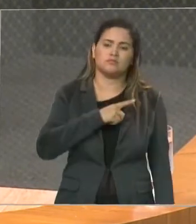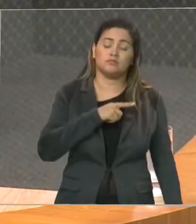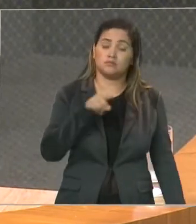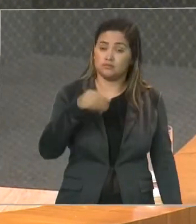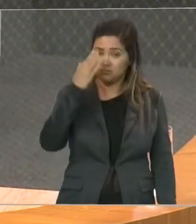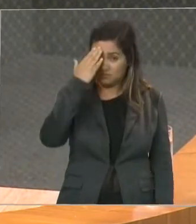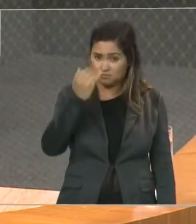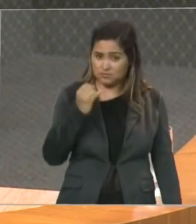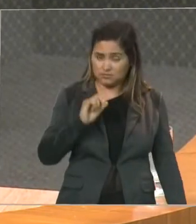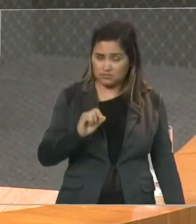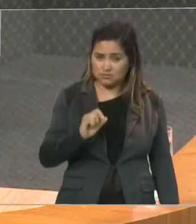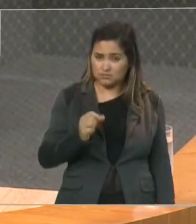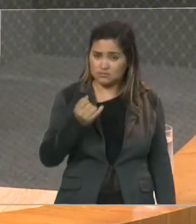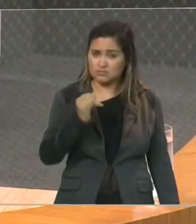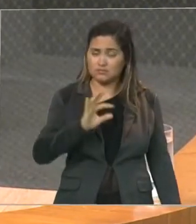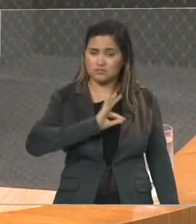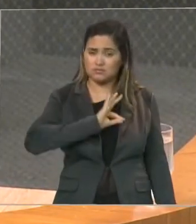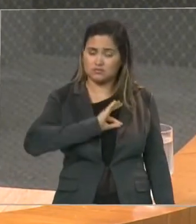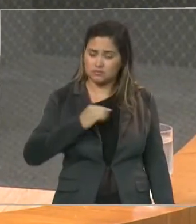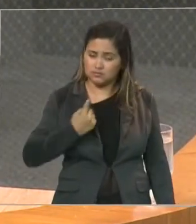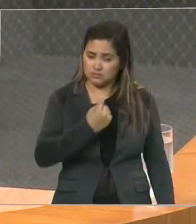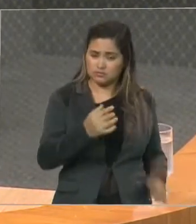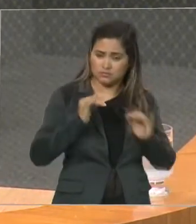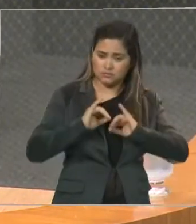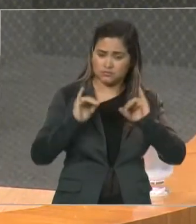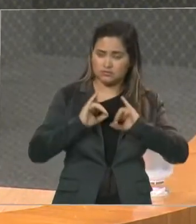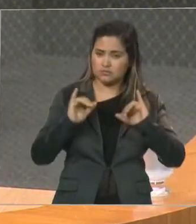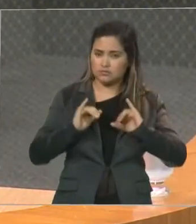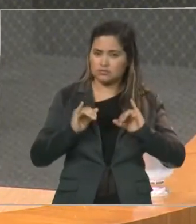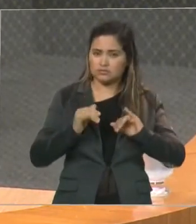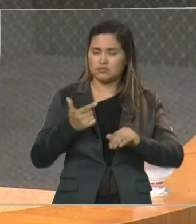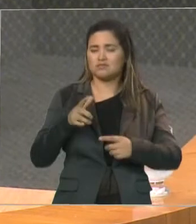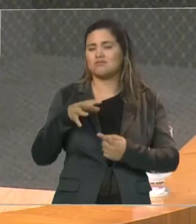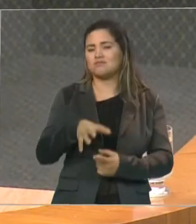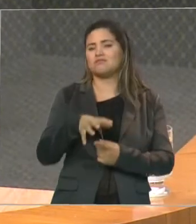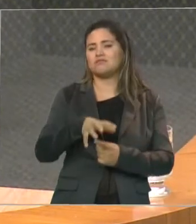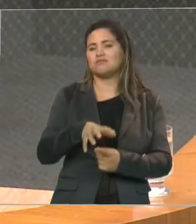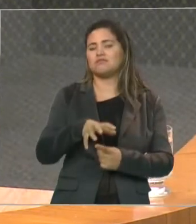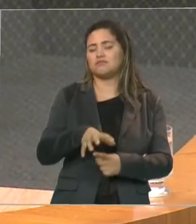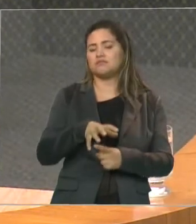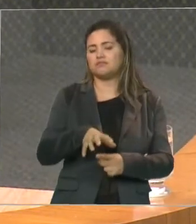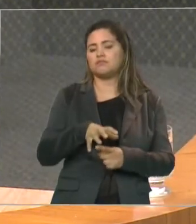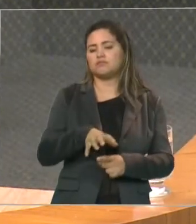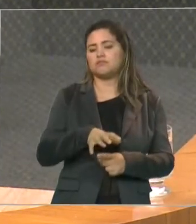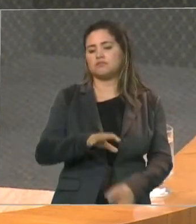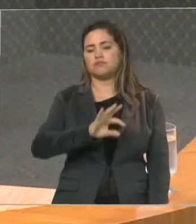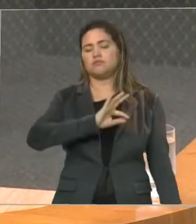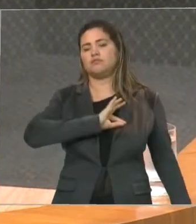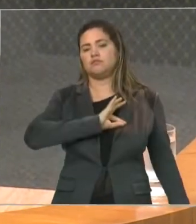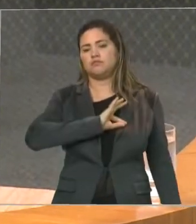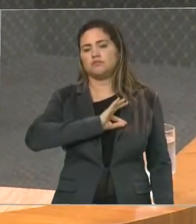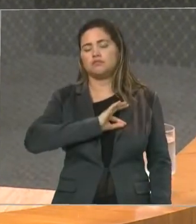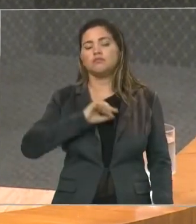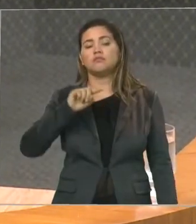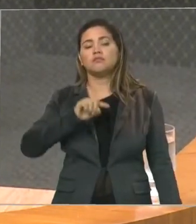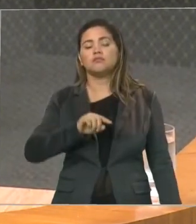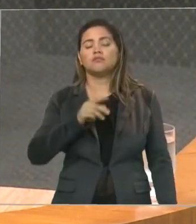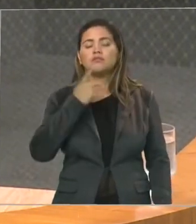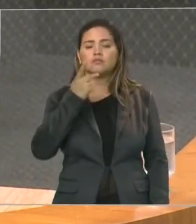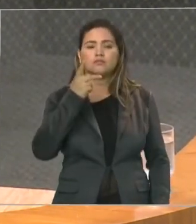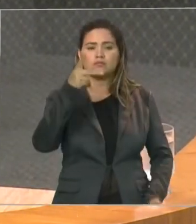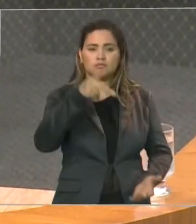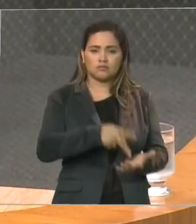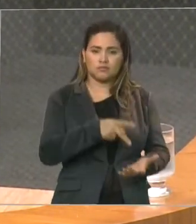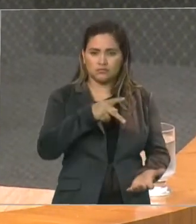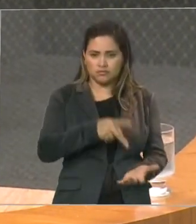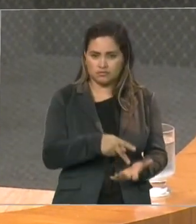oficiais vierem aqui, eles não estarão sob a pressão de uma sindicância militar, eles estarão sob a luz da verdade, com a